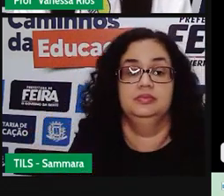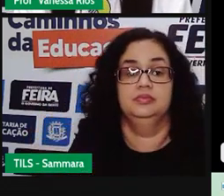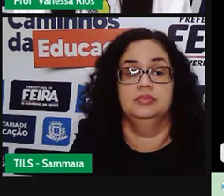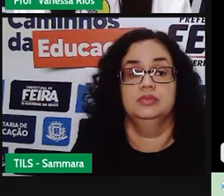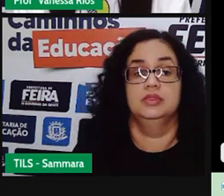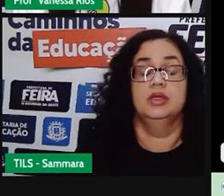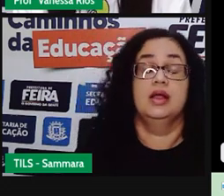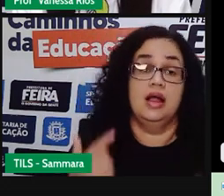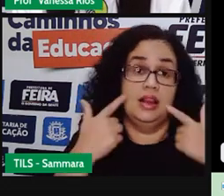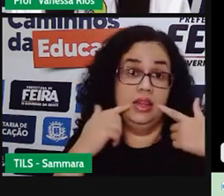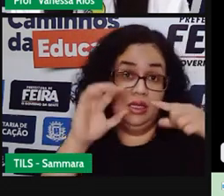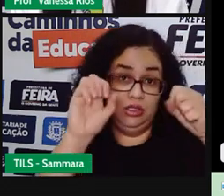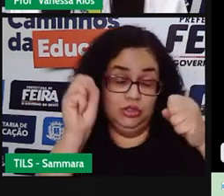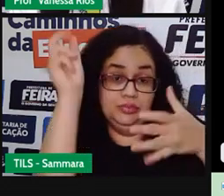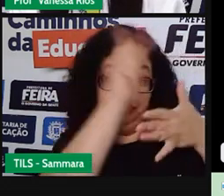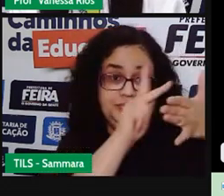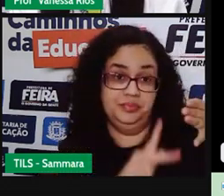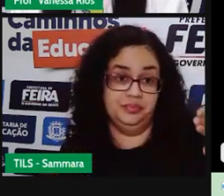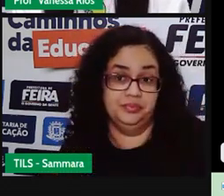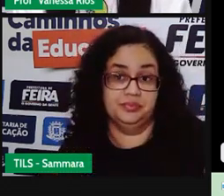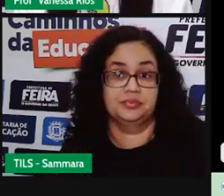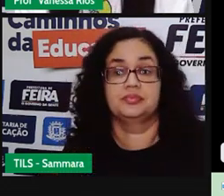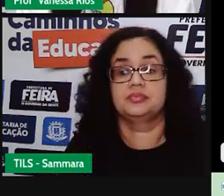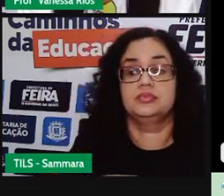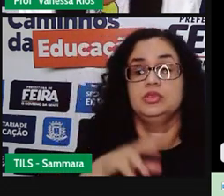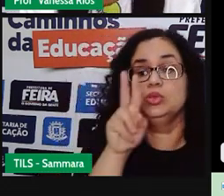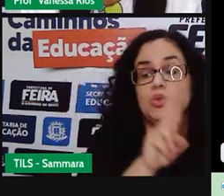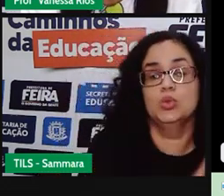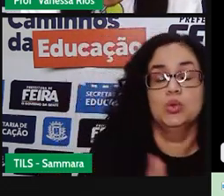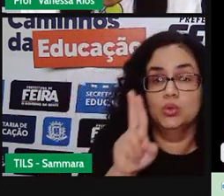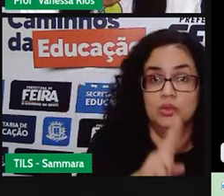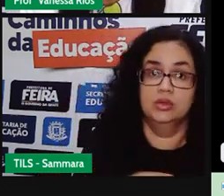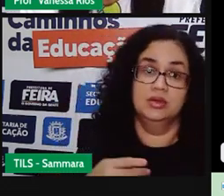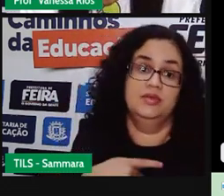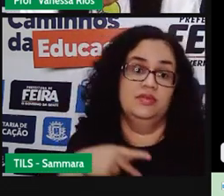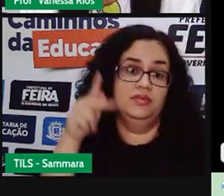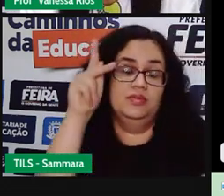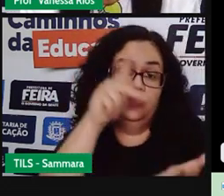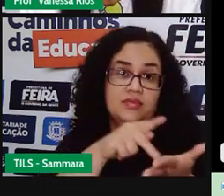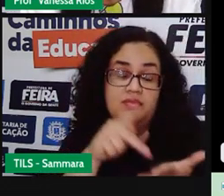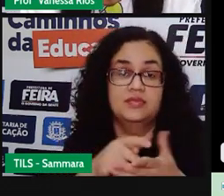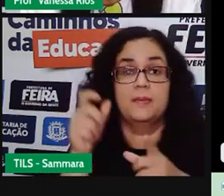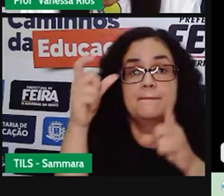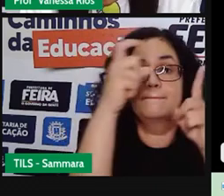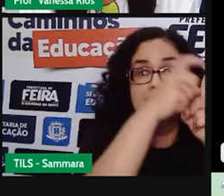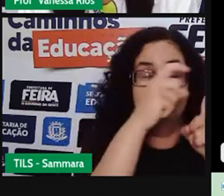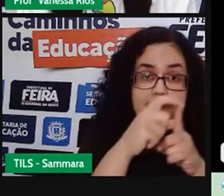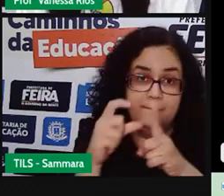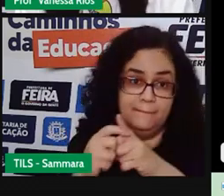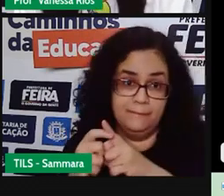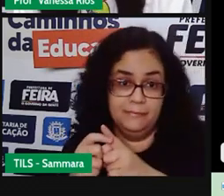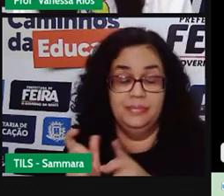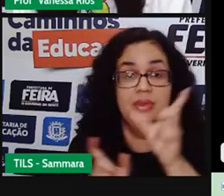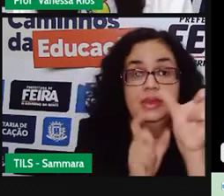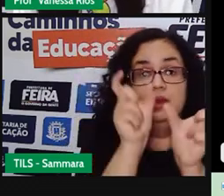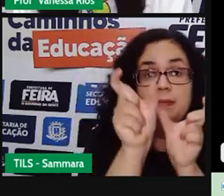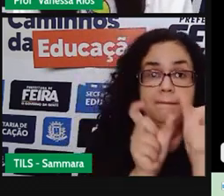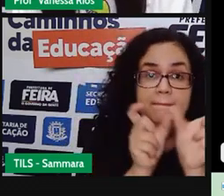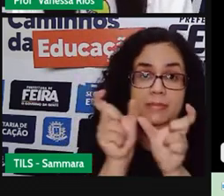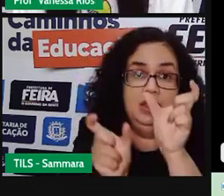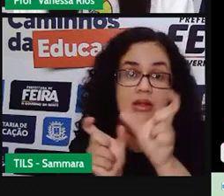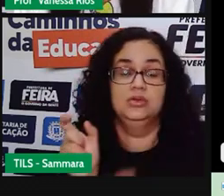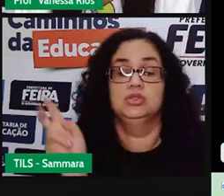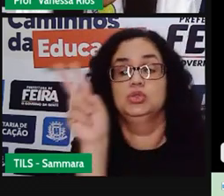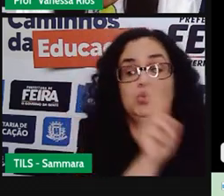muitas palavras. As palavras, elas são utilizadas expressando outros sentidos, outros